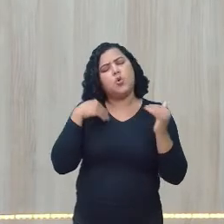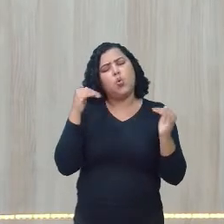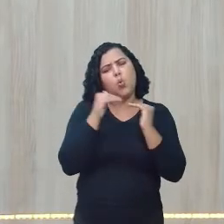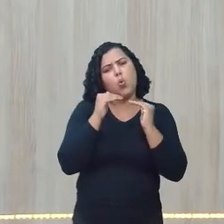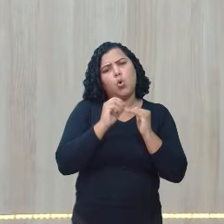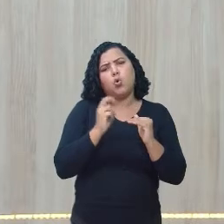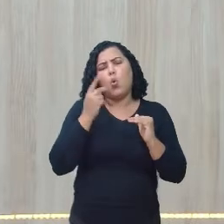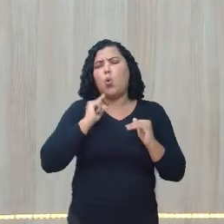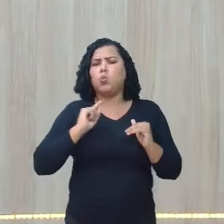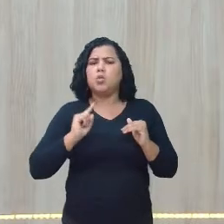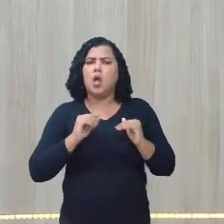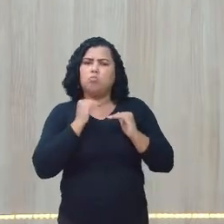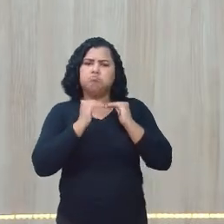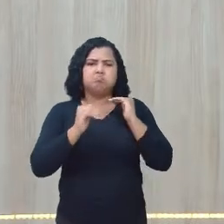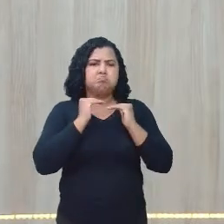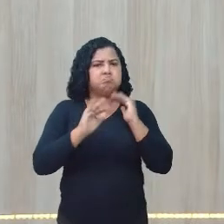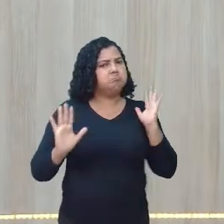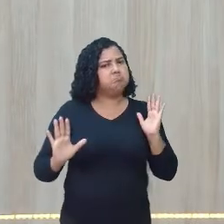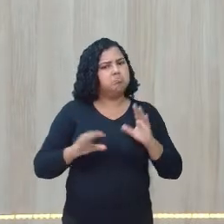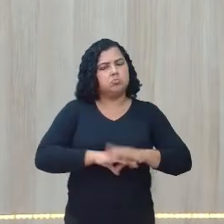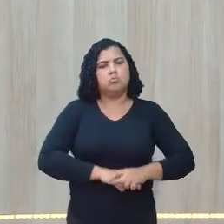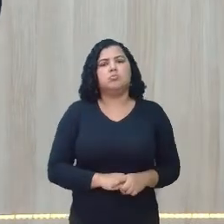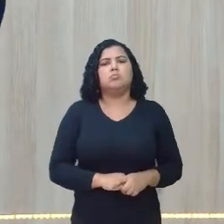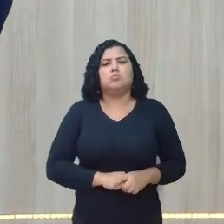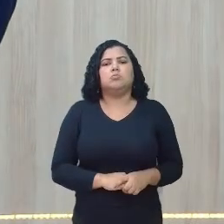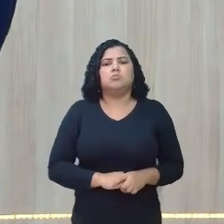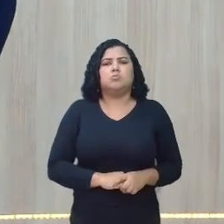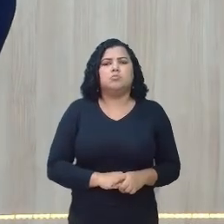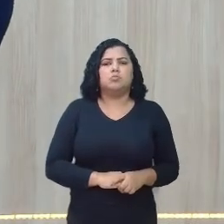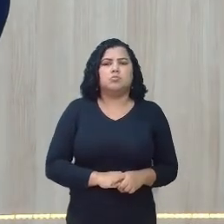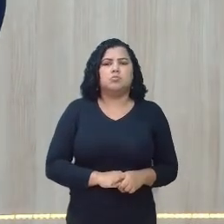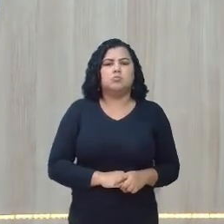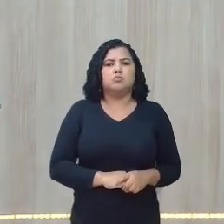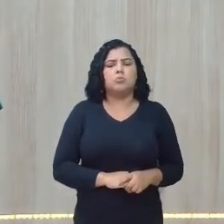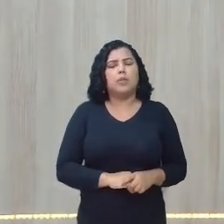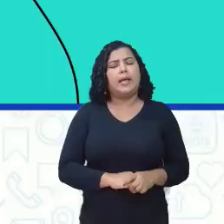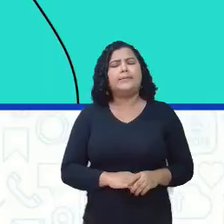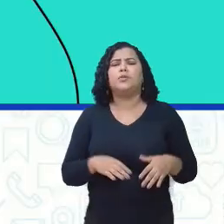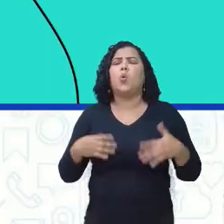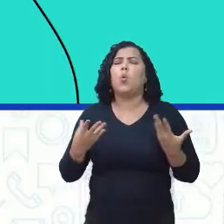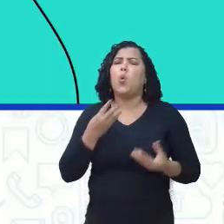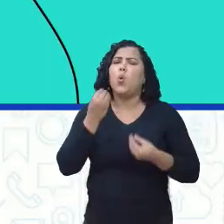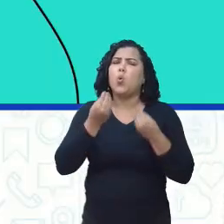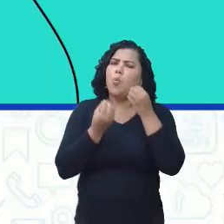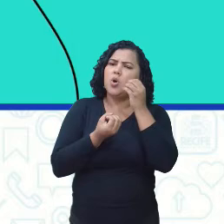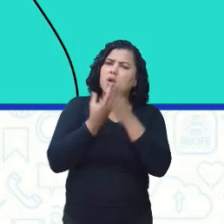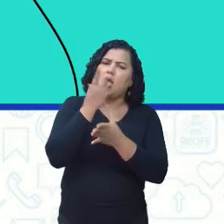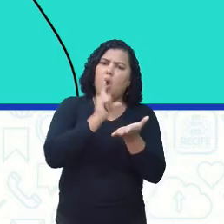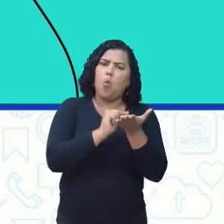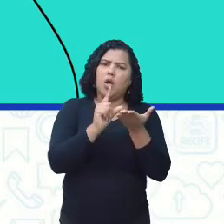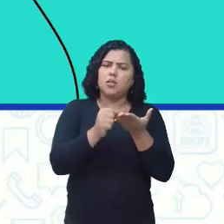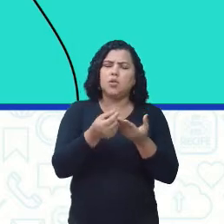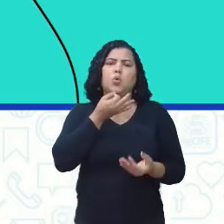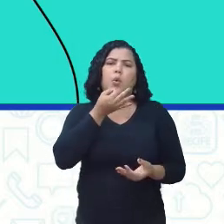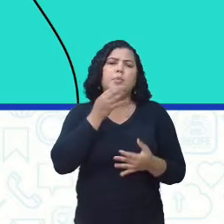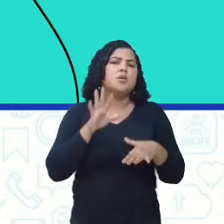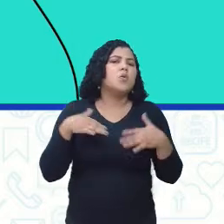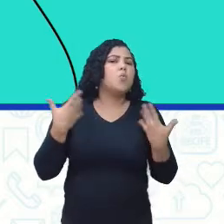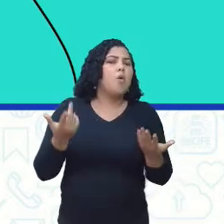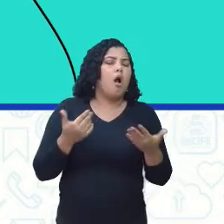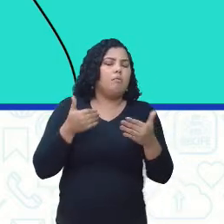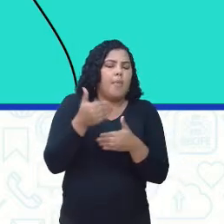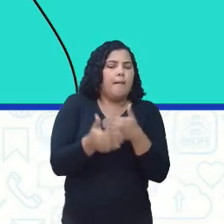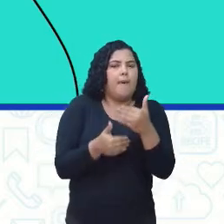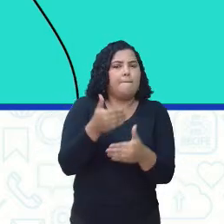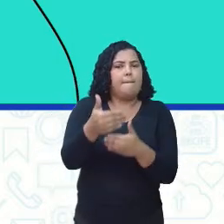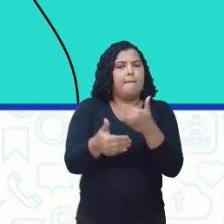isso, não, eu discordo disso, tá certo? E como produzir um artigo de opinião? Qual é o passo a passo